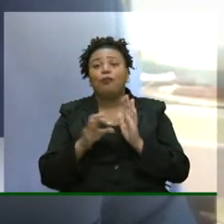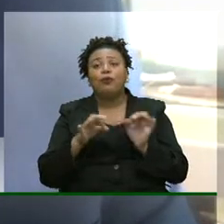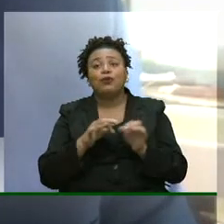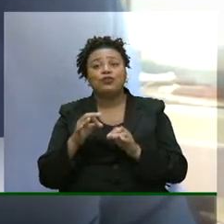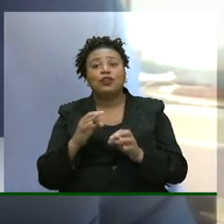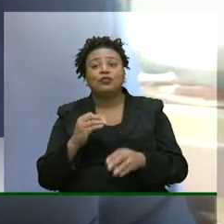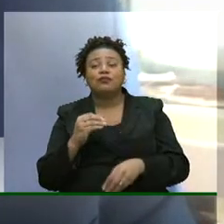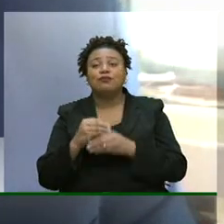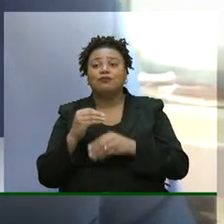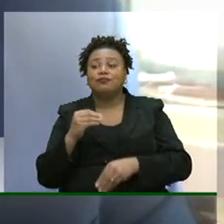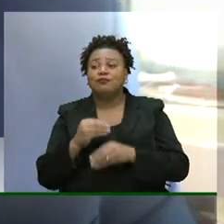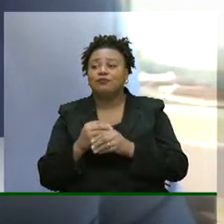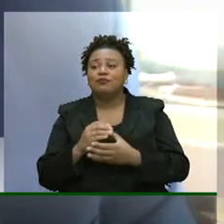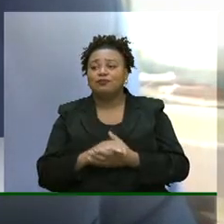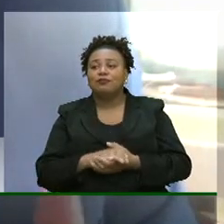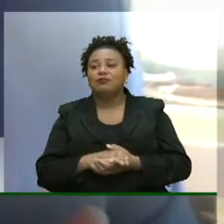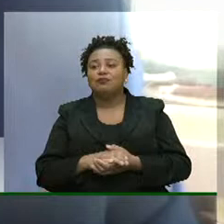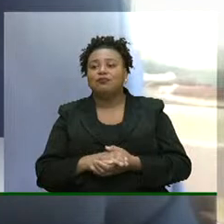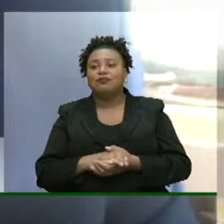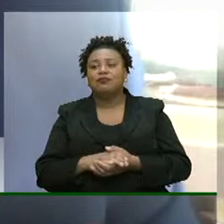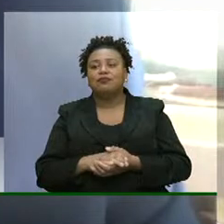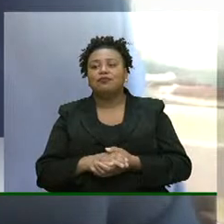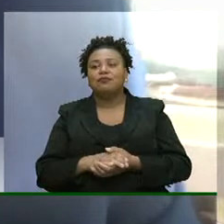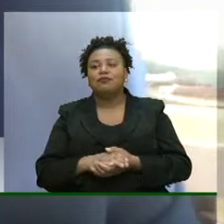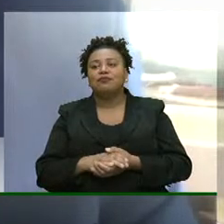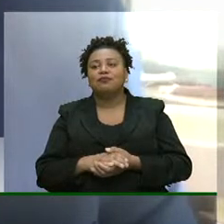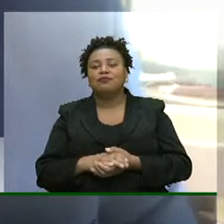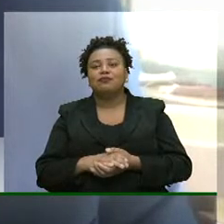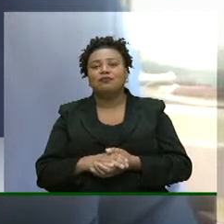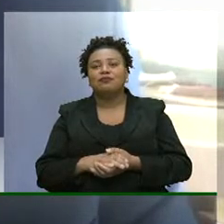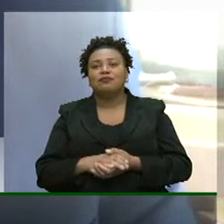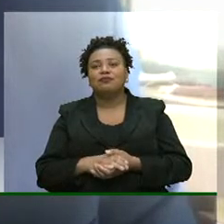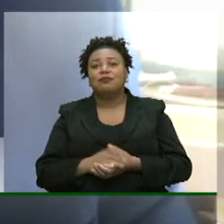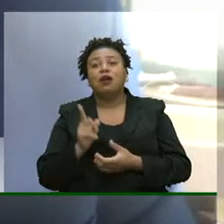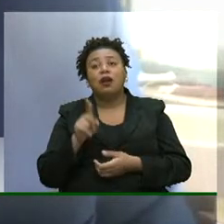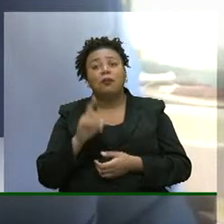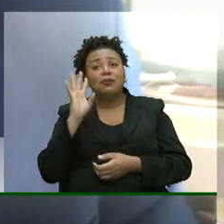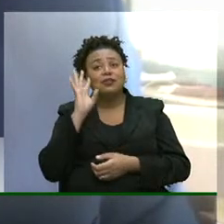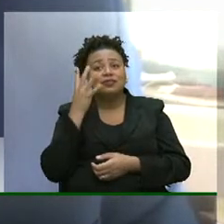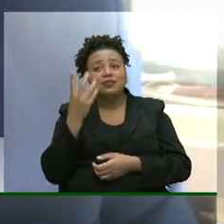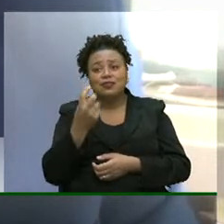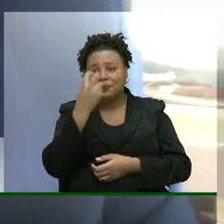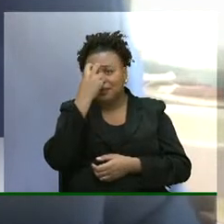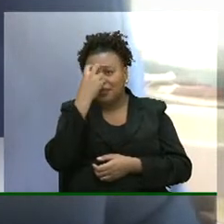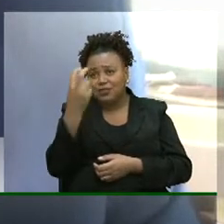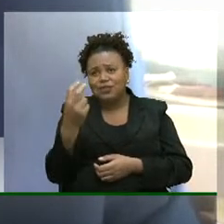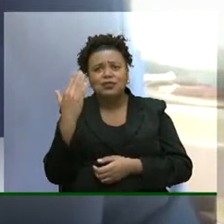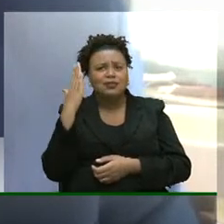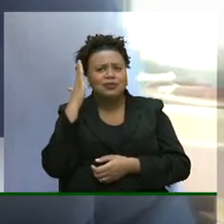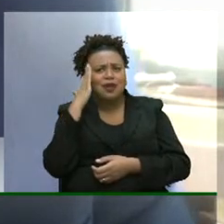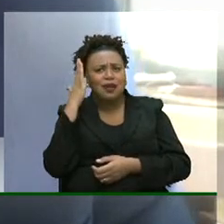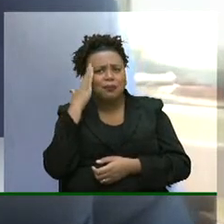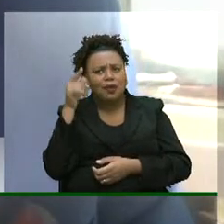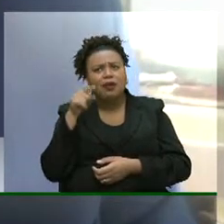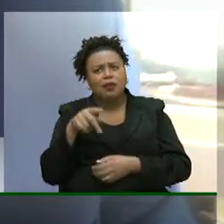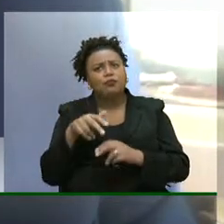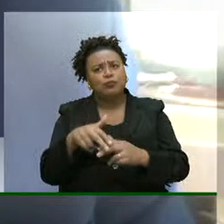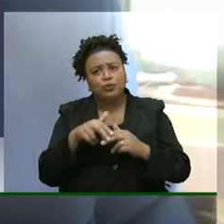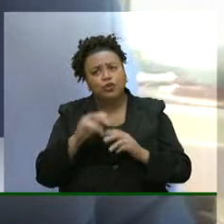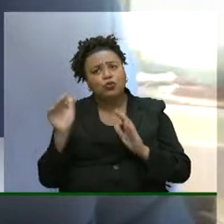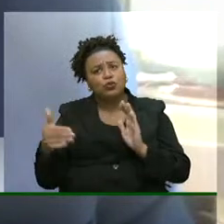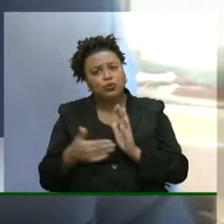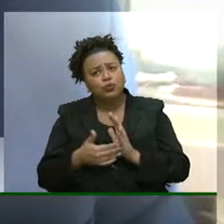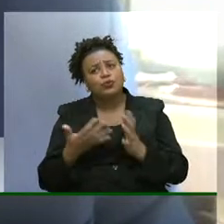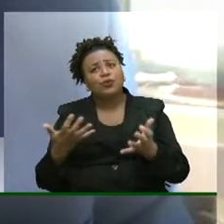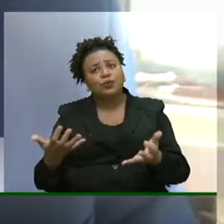fato, o interesse público do nosso Estado. Foi uma decisão inteligente, sábia, e por isso tudo eu